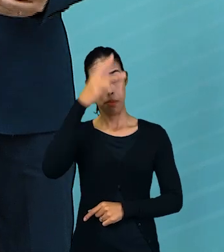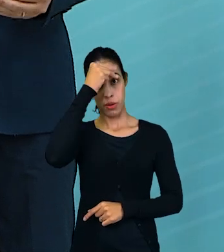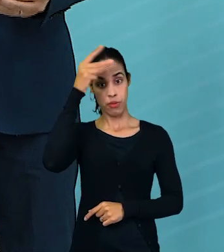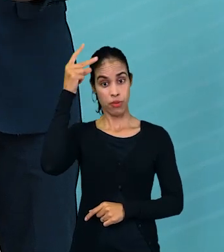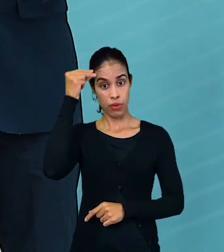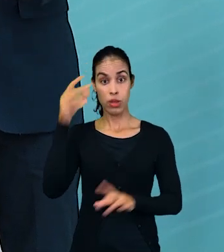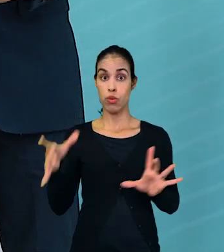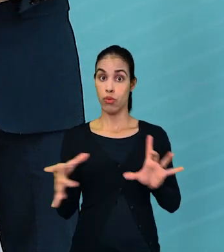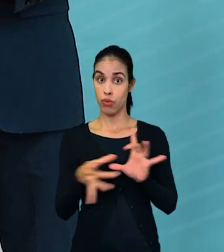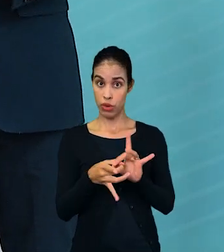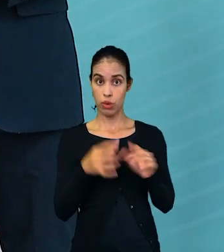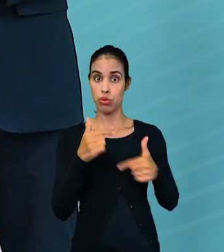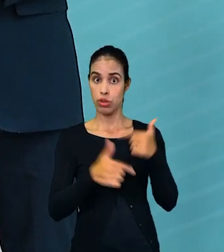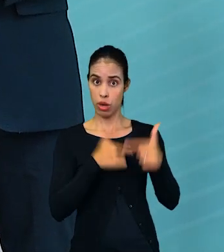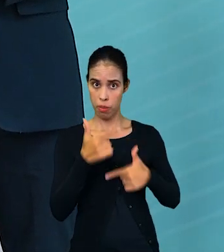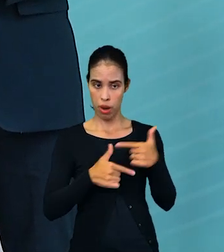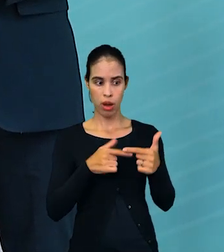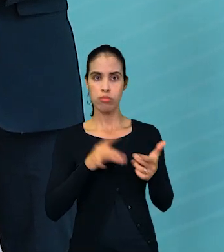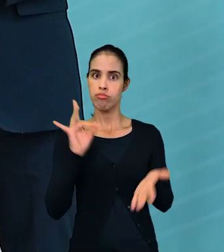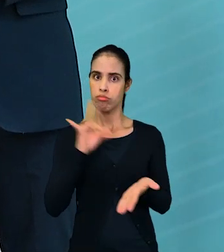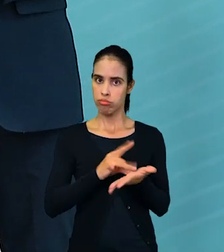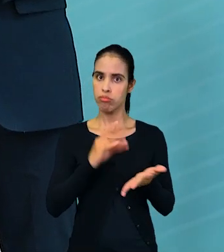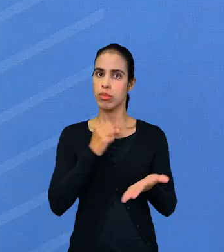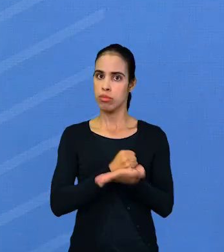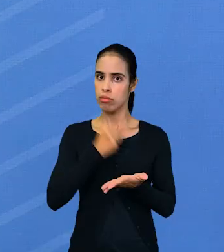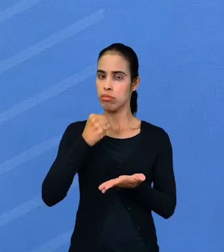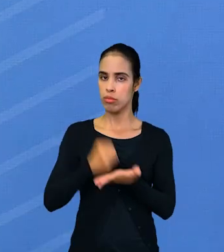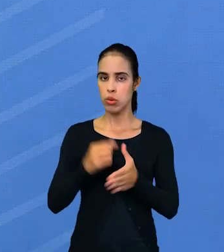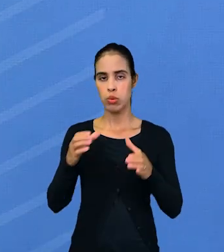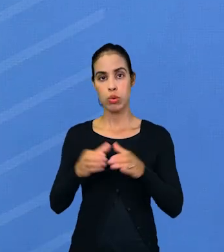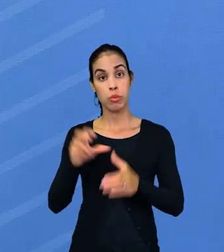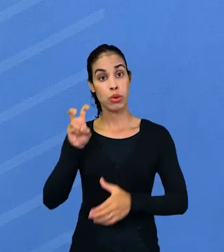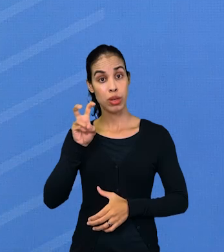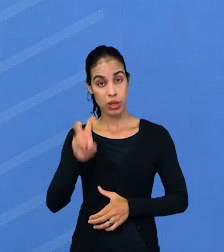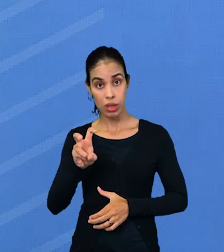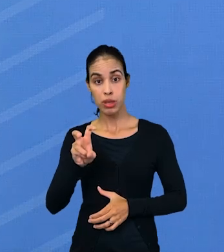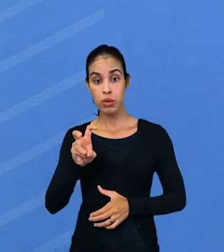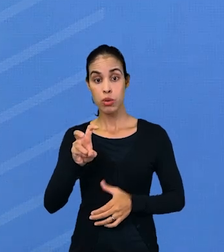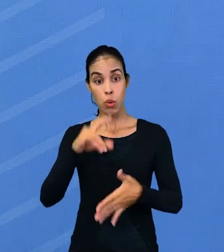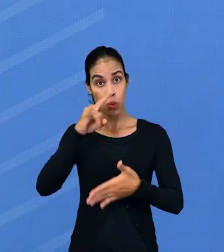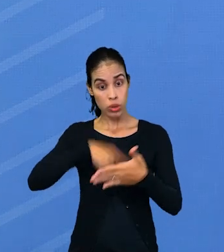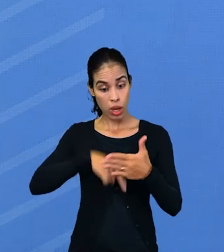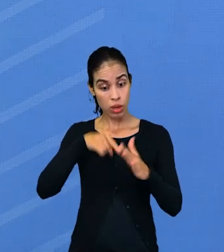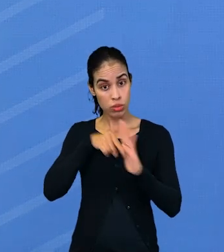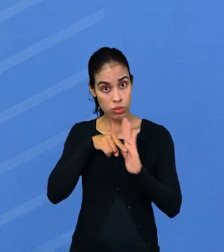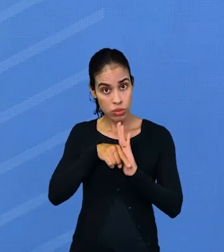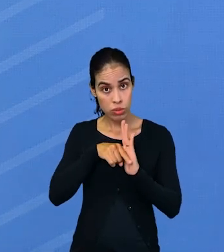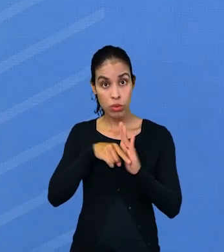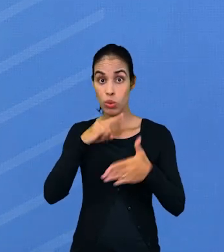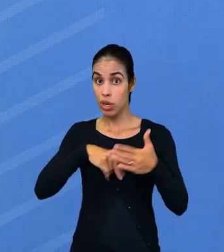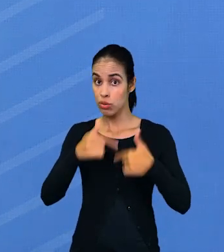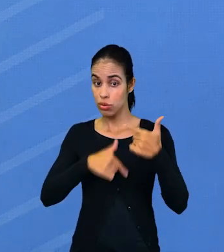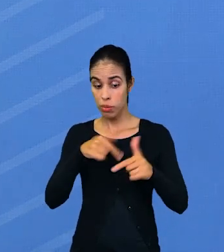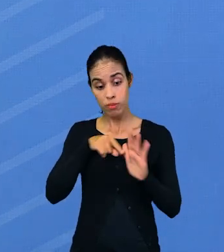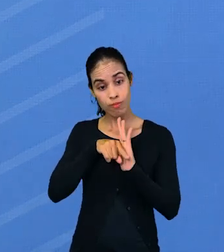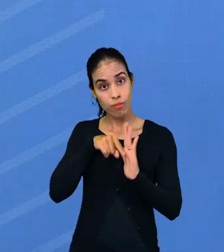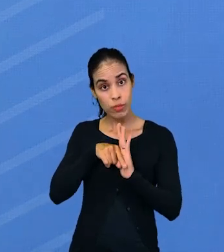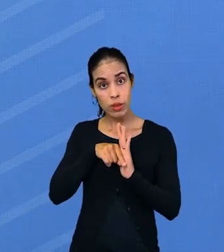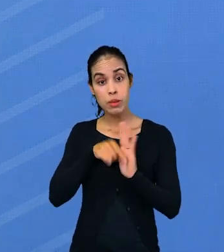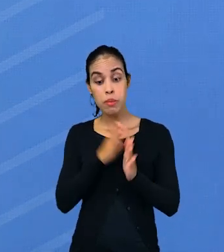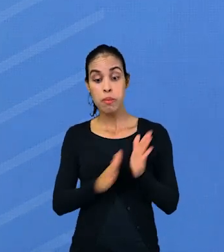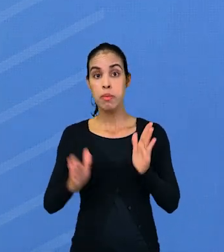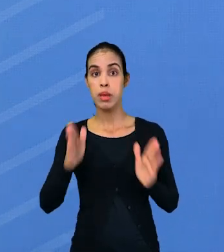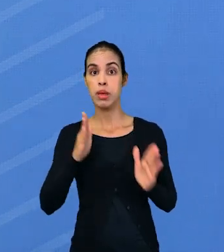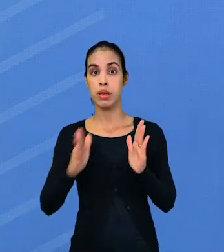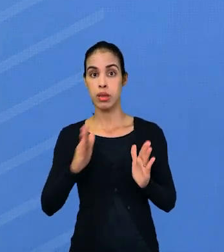de prefeito teve o vínculo de emprego com político reconhecido. A decisão da quinta turma levou em conta o contrato firmado em equipe e